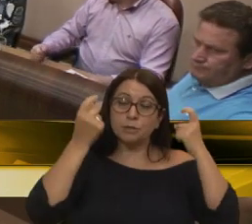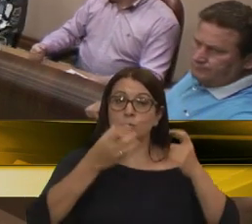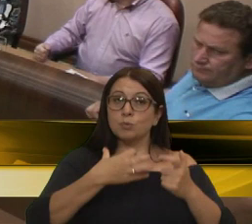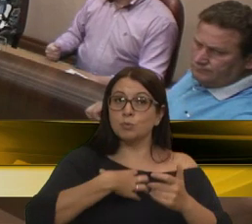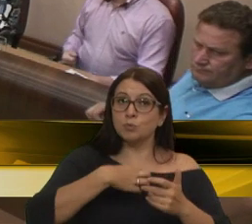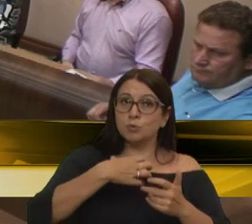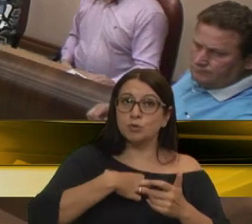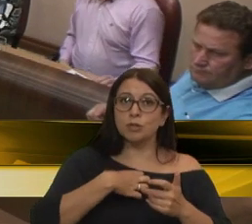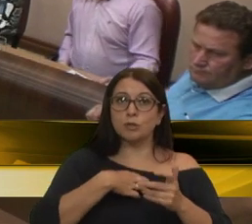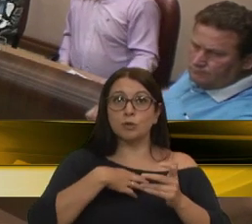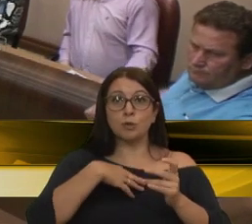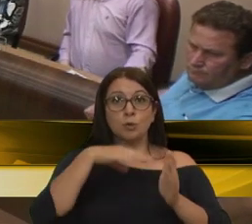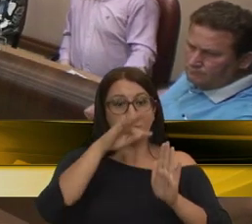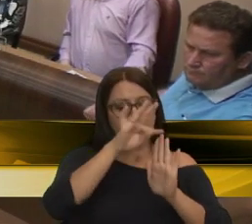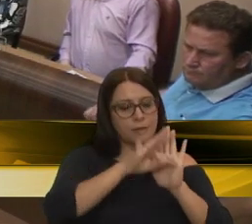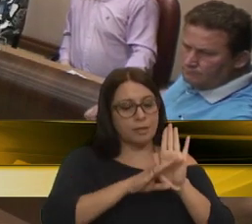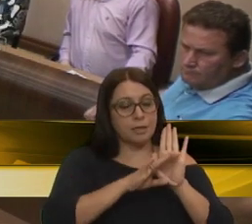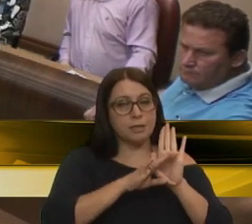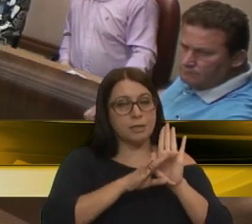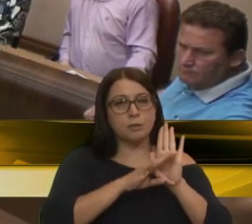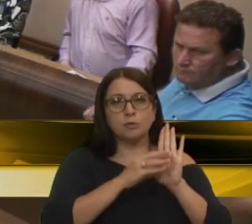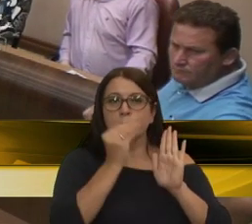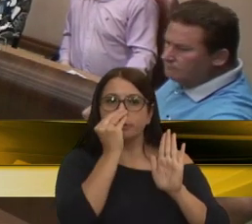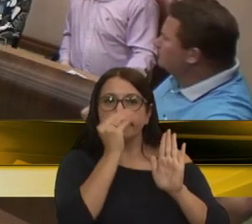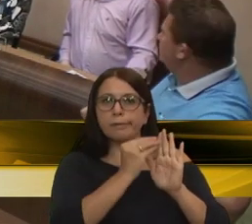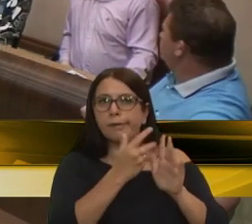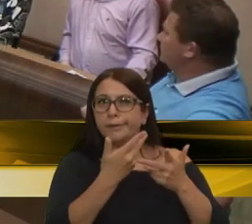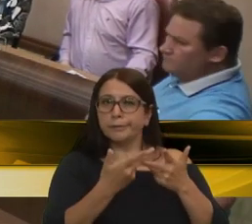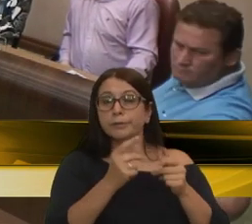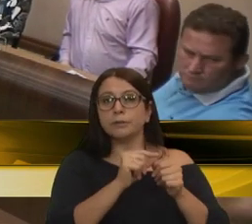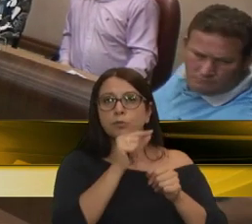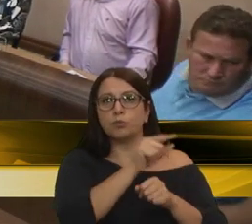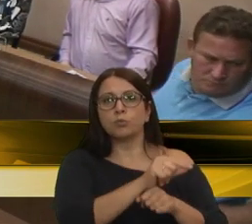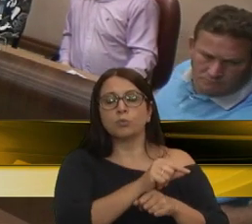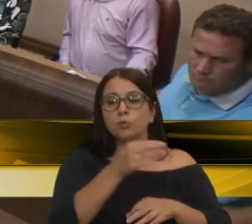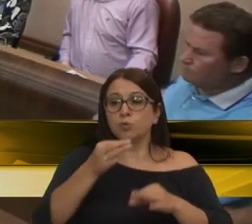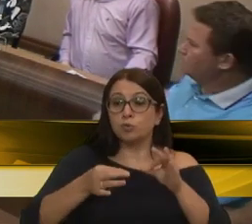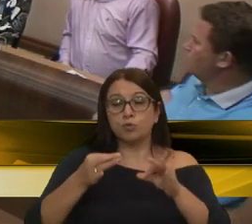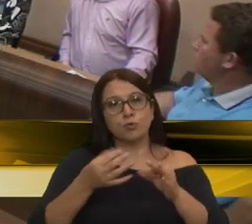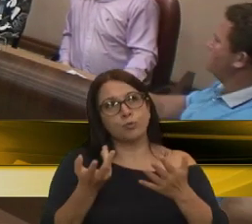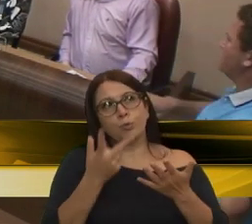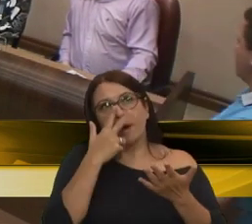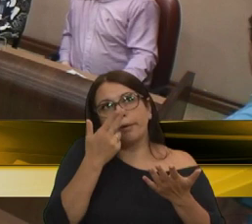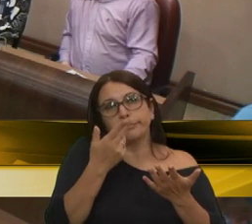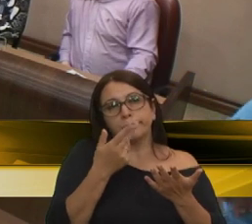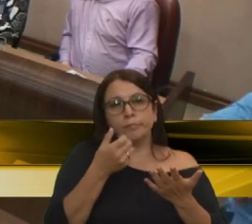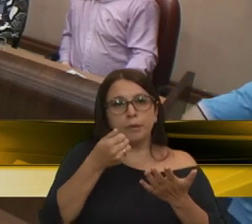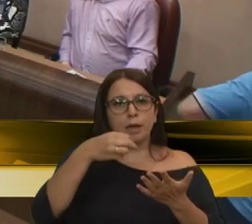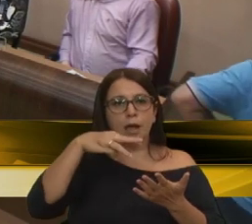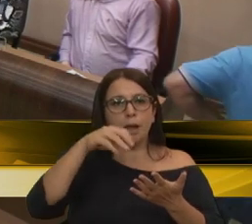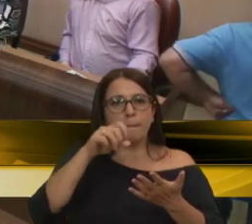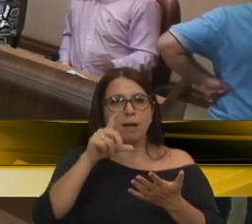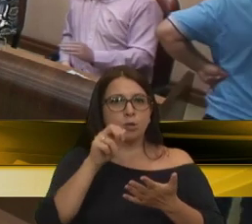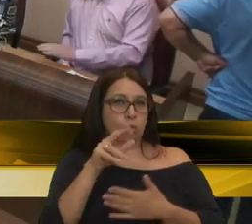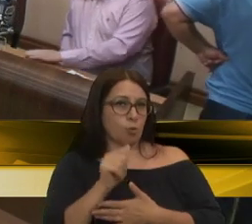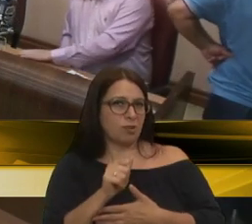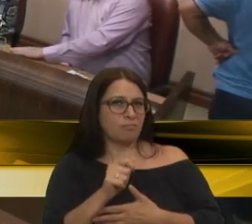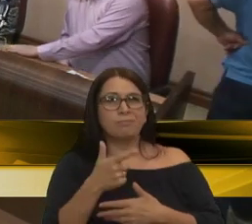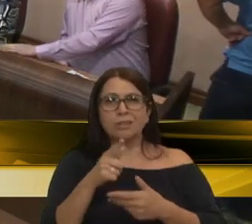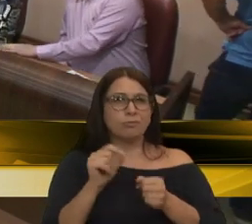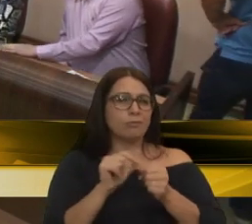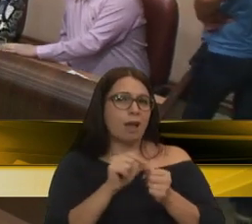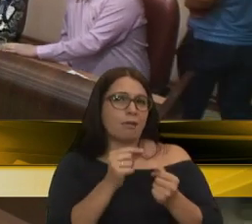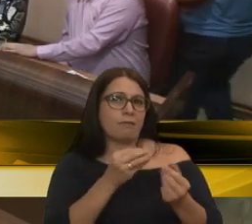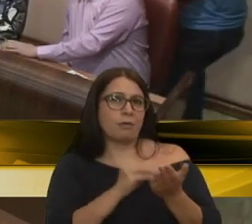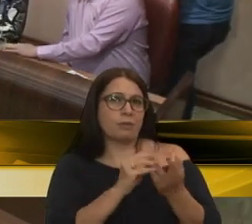que matéria continua sendo tratada, que data vênia, julgo amadora e inconsequente. Os embargos à